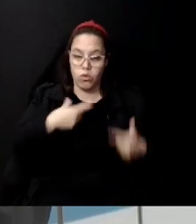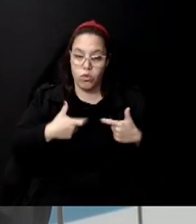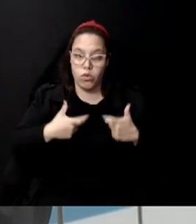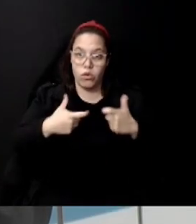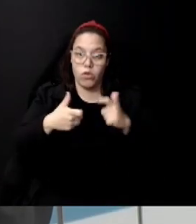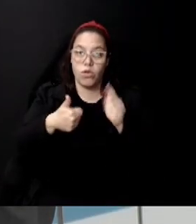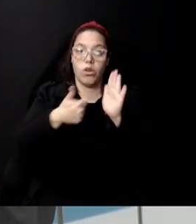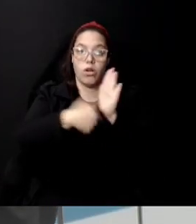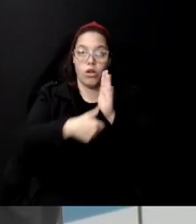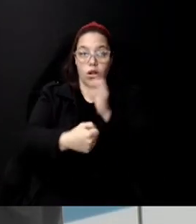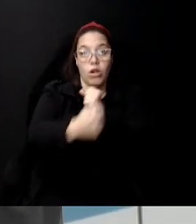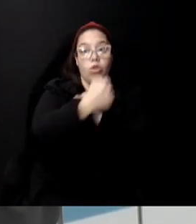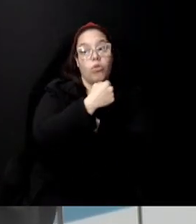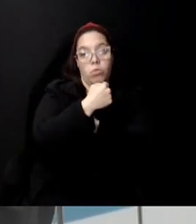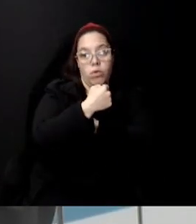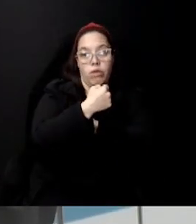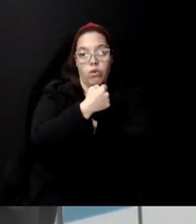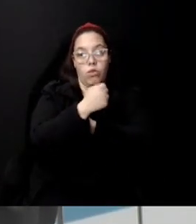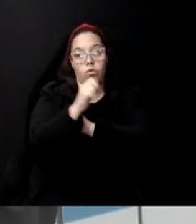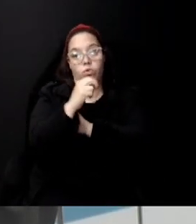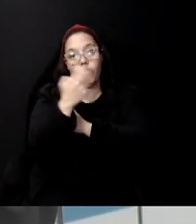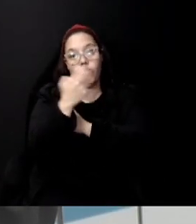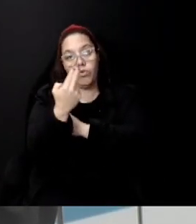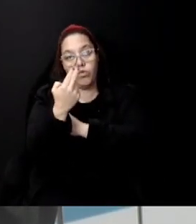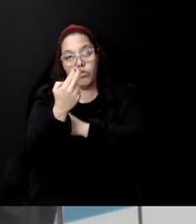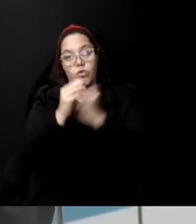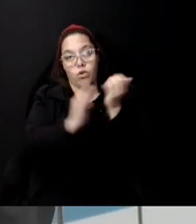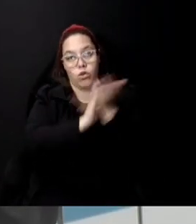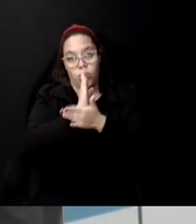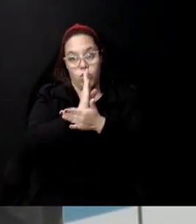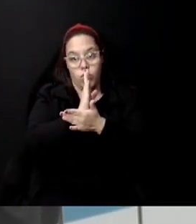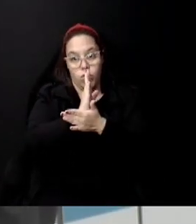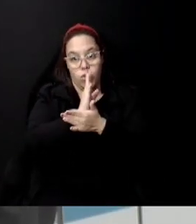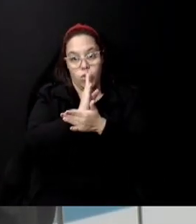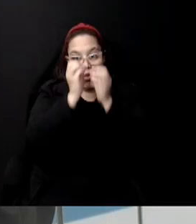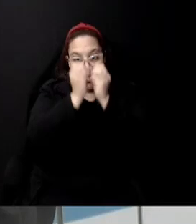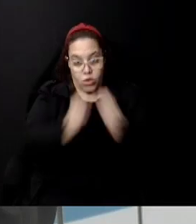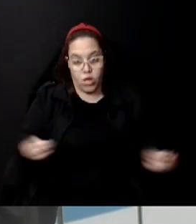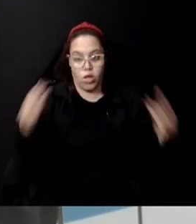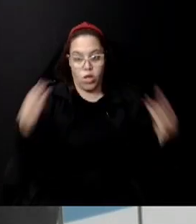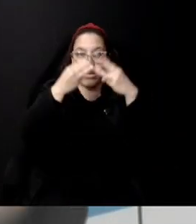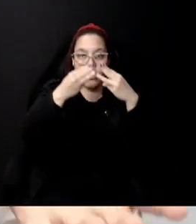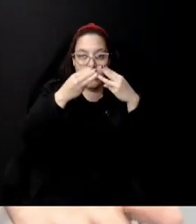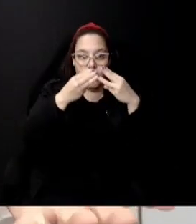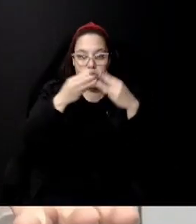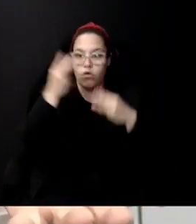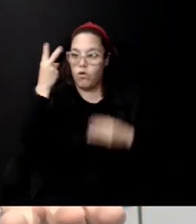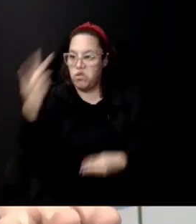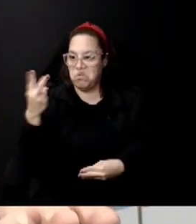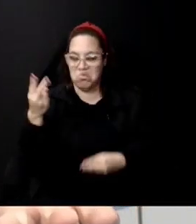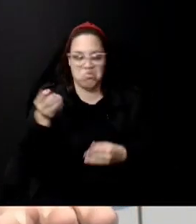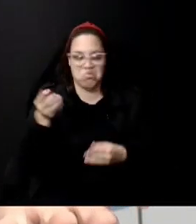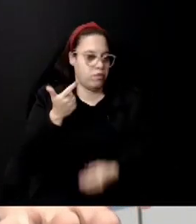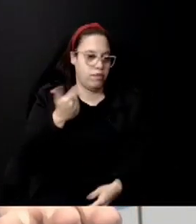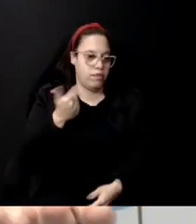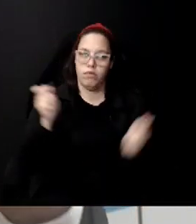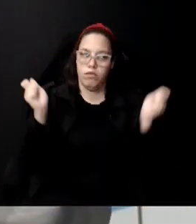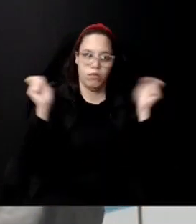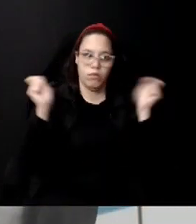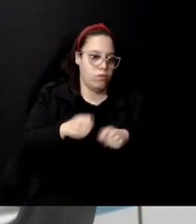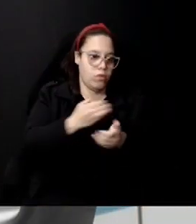defesa ou autorização do Conselho de Segurança da ONU. Fora dessas duas situações, não há possibilidade de se iniciar uma